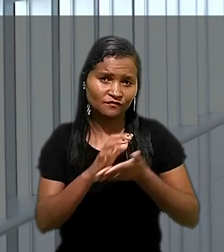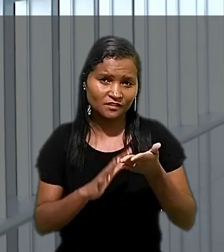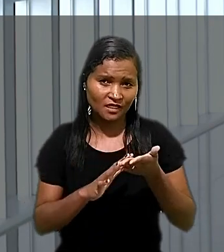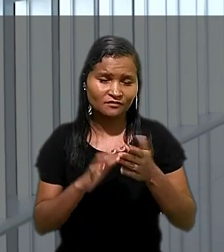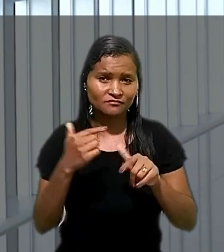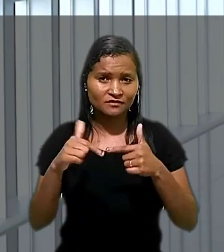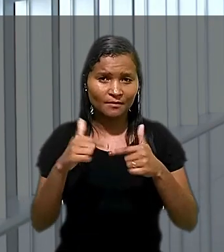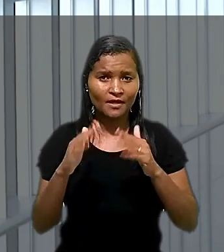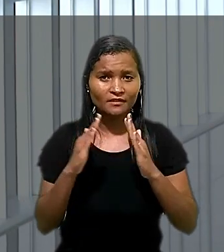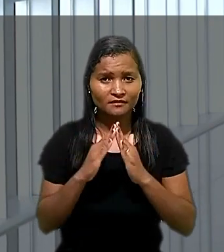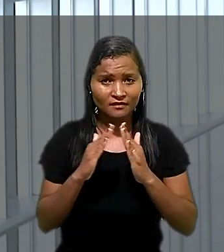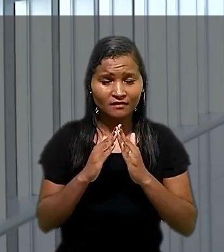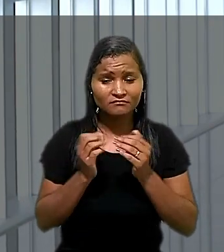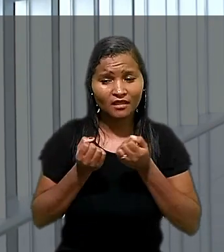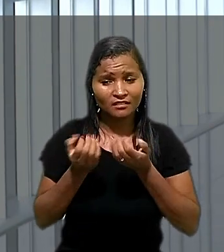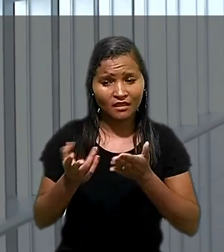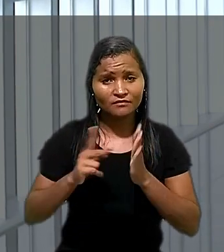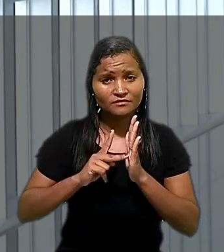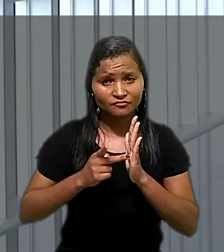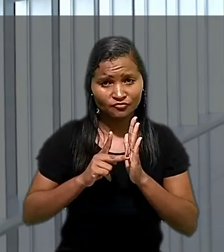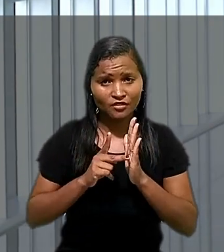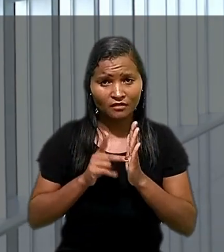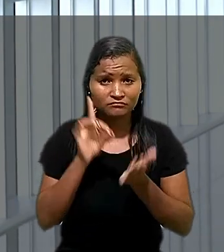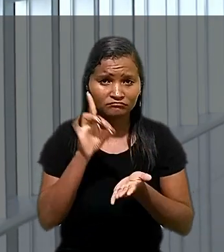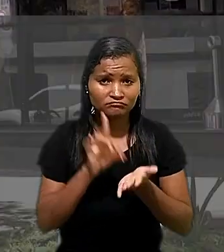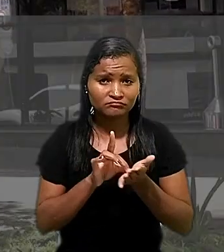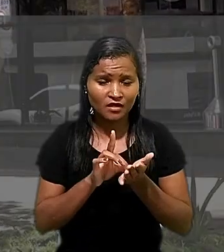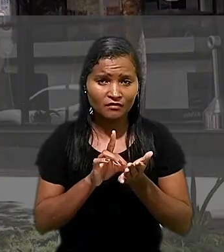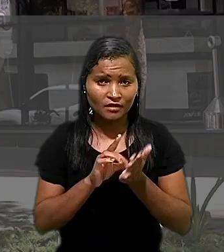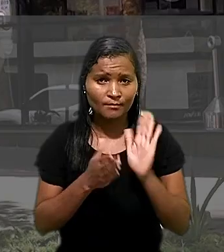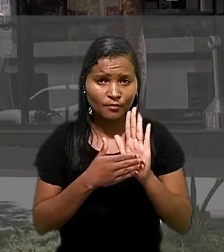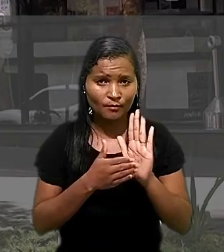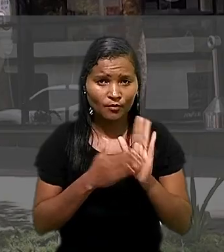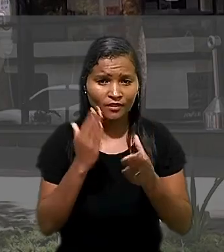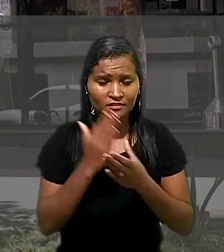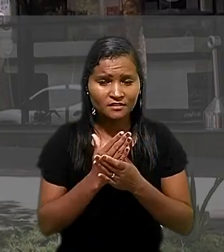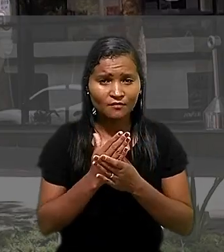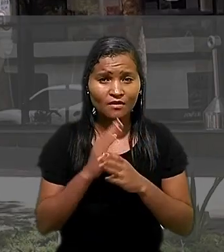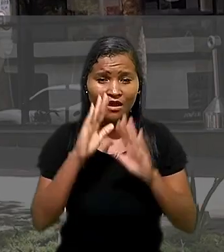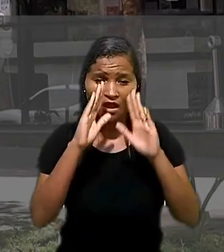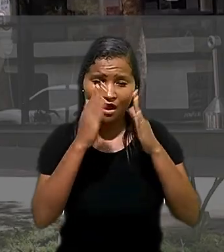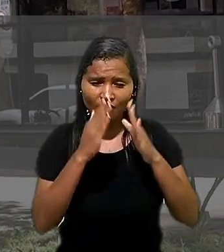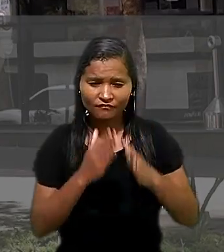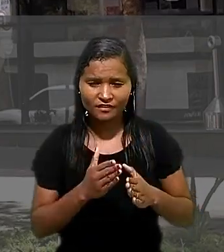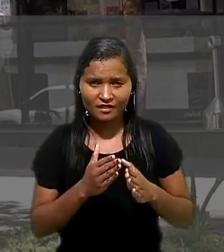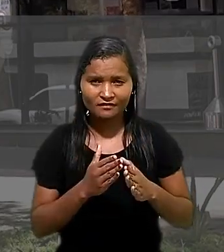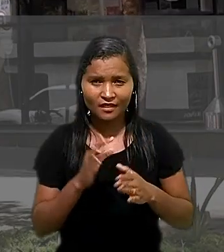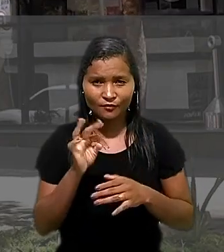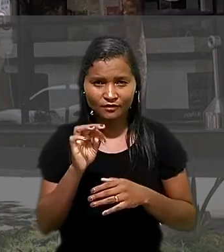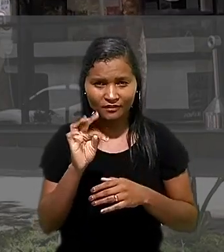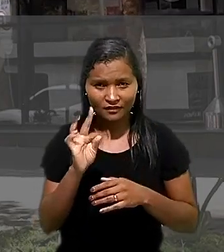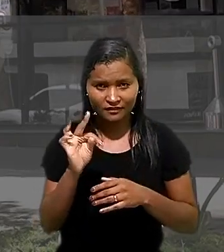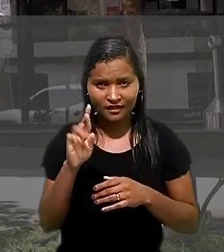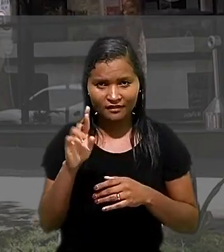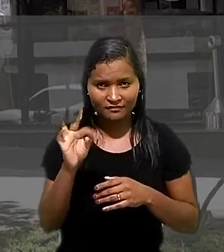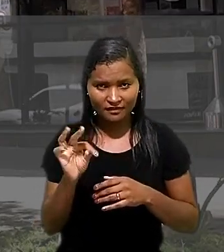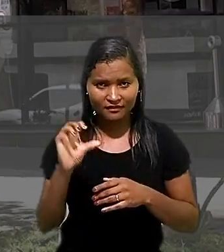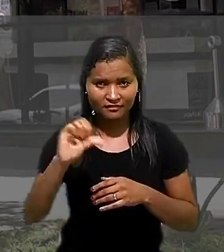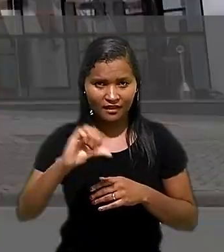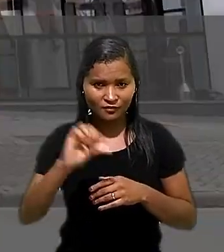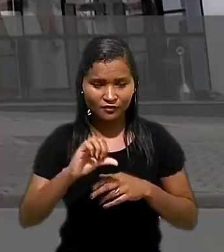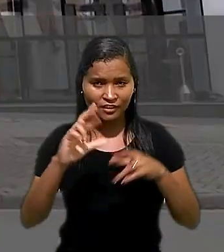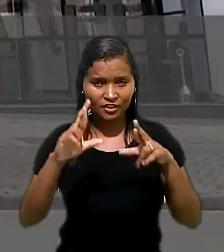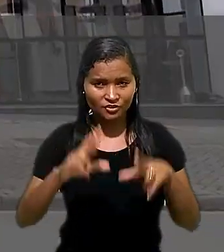o que daria à entidade legitimidade para propor a ação. Ao avaliar o caso, o Tribunal Regional do Trabalho da 9ª Região, no